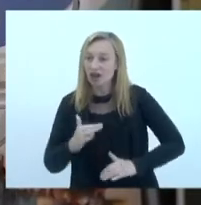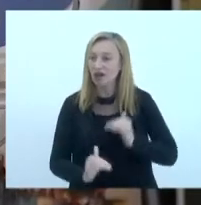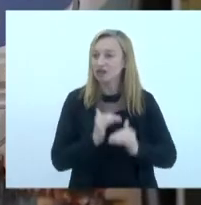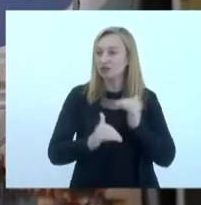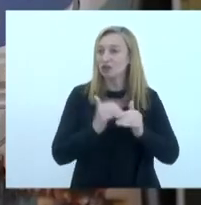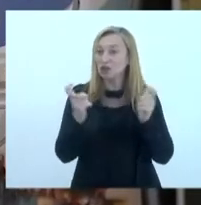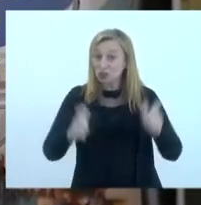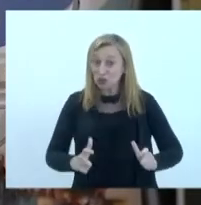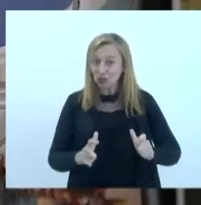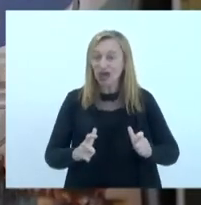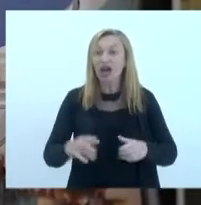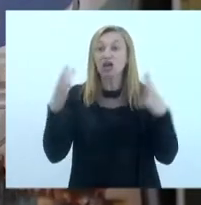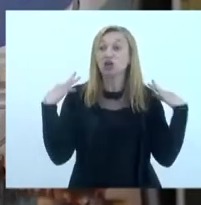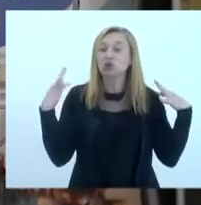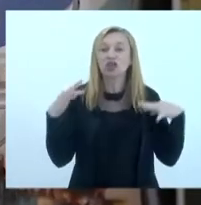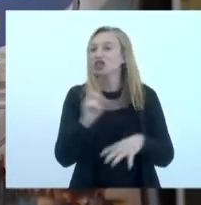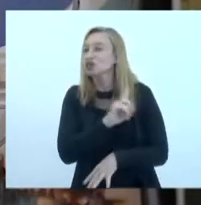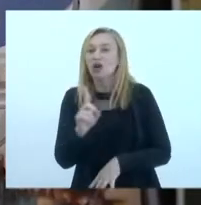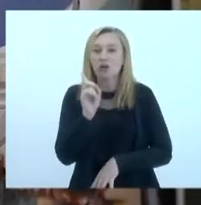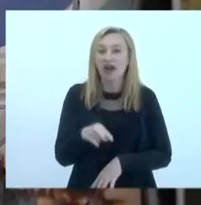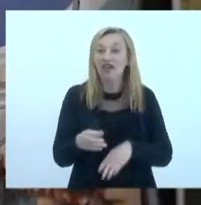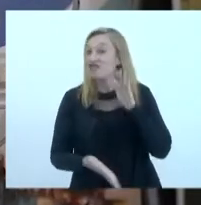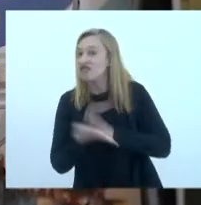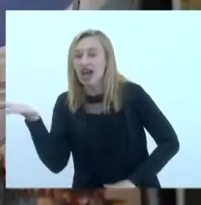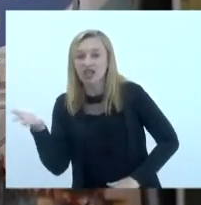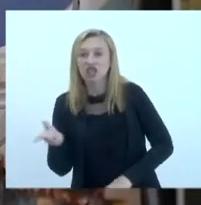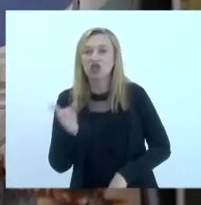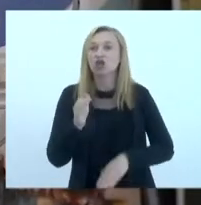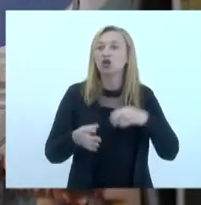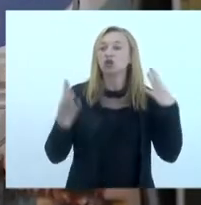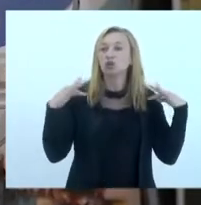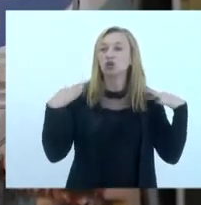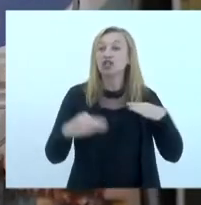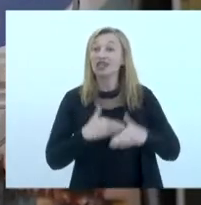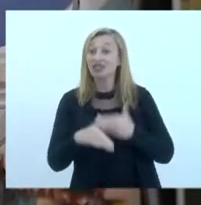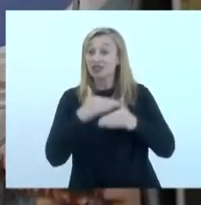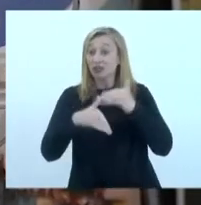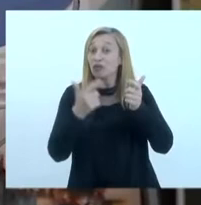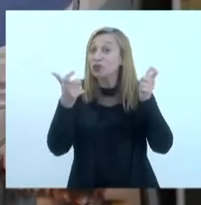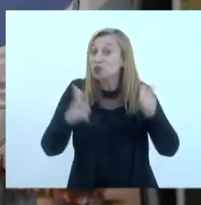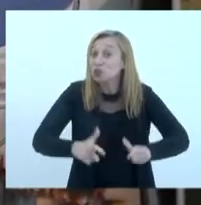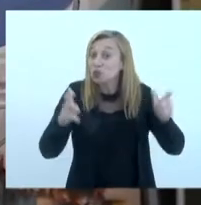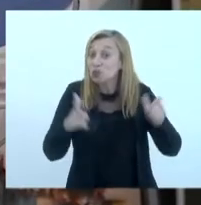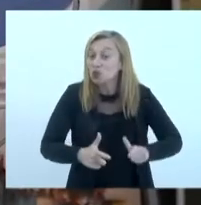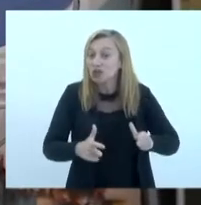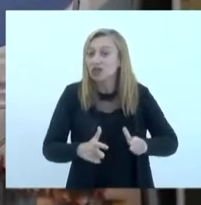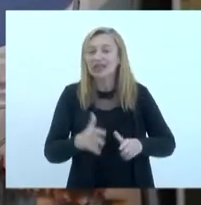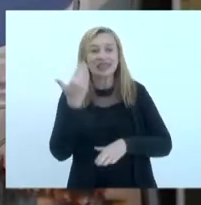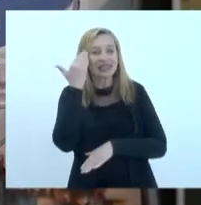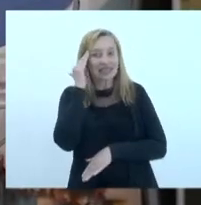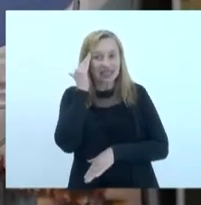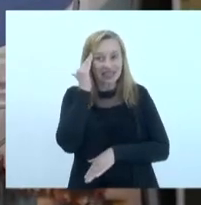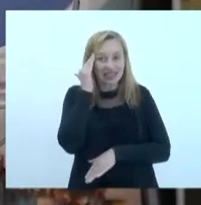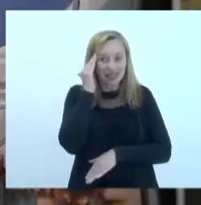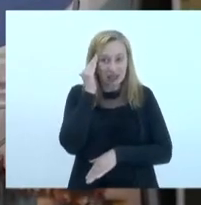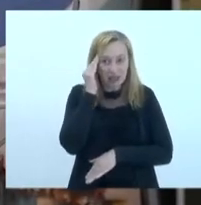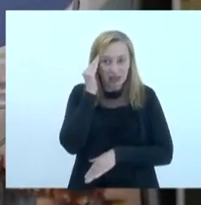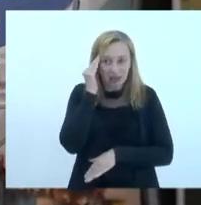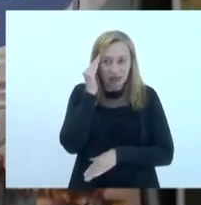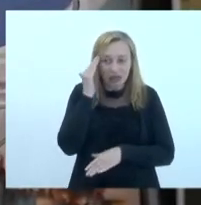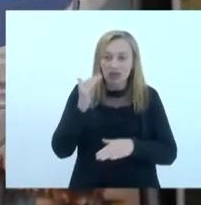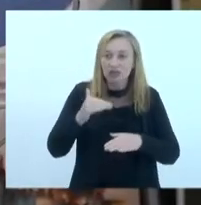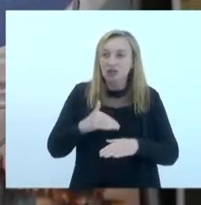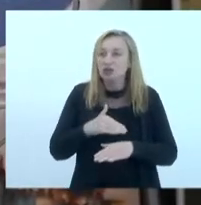do território. Turismo não é viagem. Turismo é desenvolvimento do território, compreensão holística das